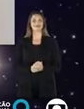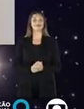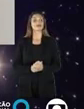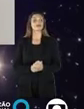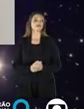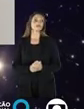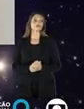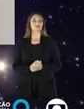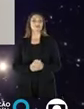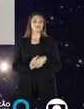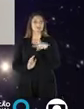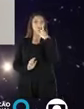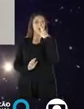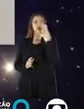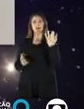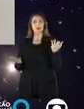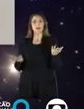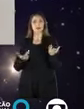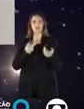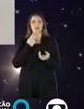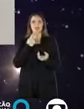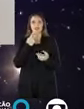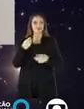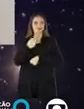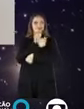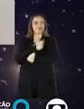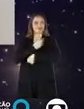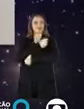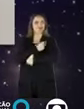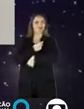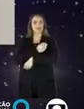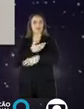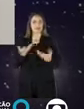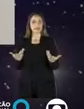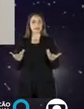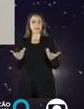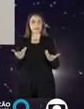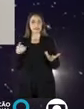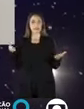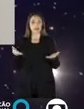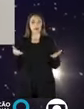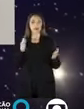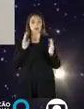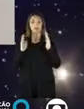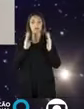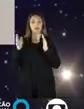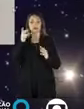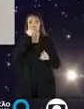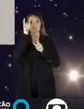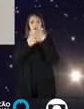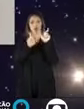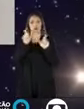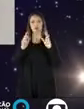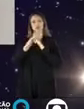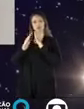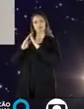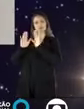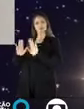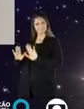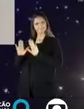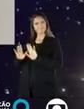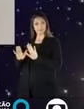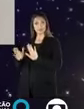Bom, acho que já falando sobre cozinha, né? Eu acho que esse é um momento que as pessoas estão mais em